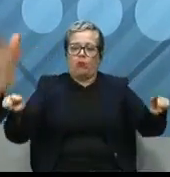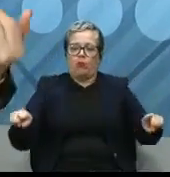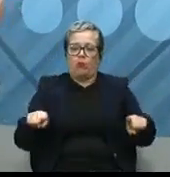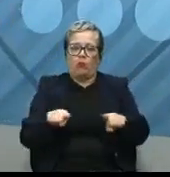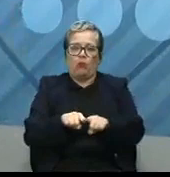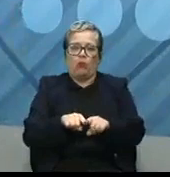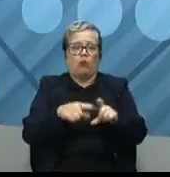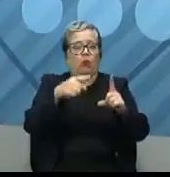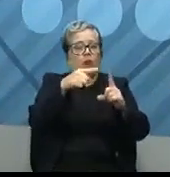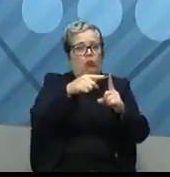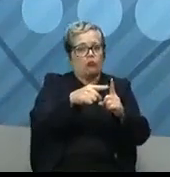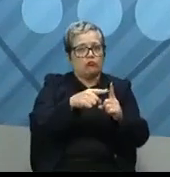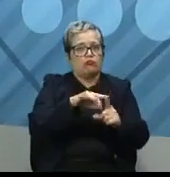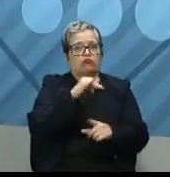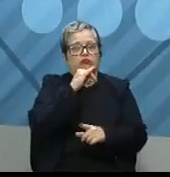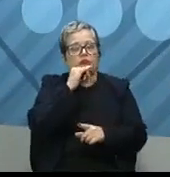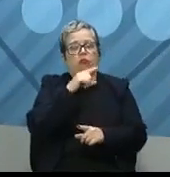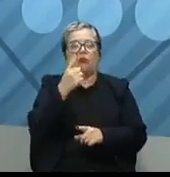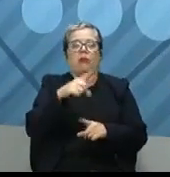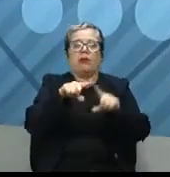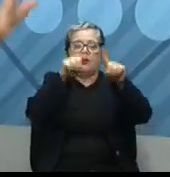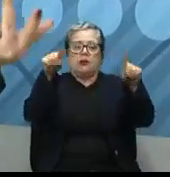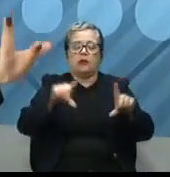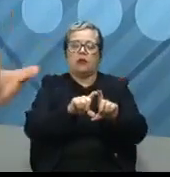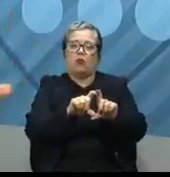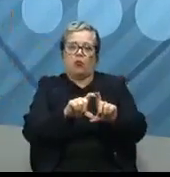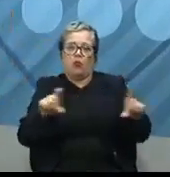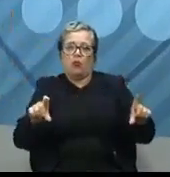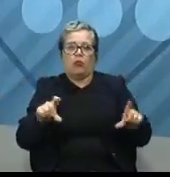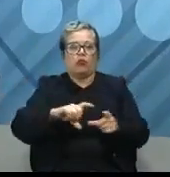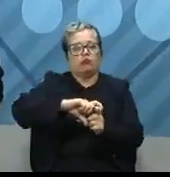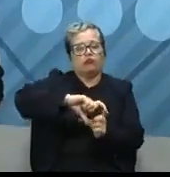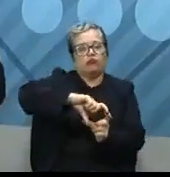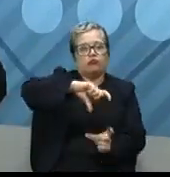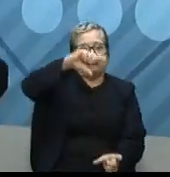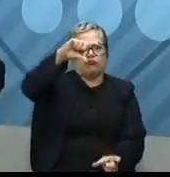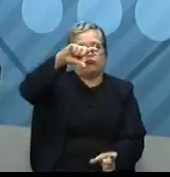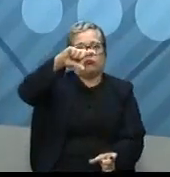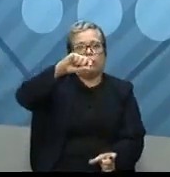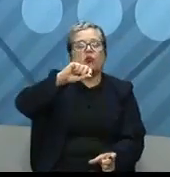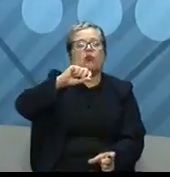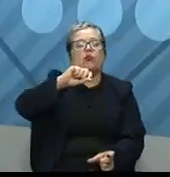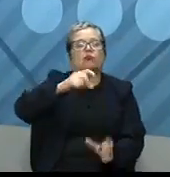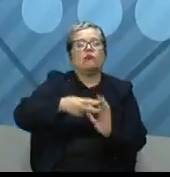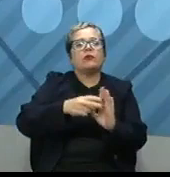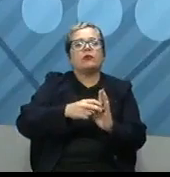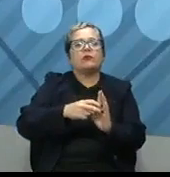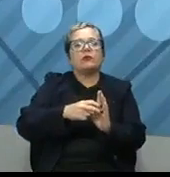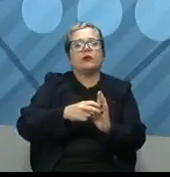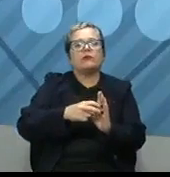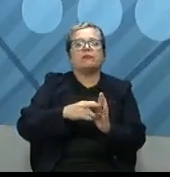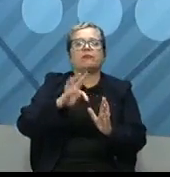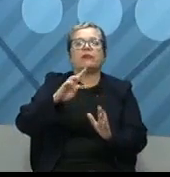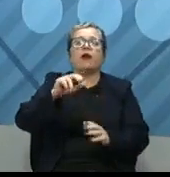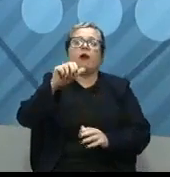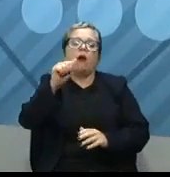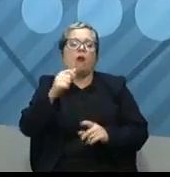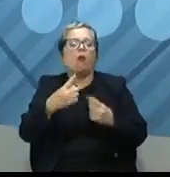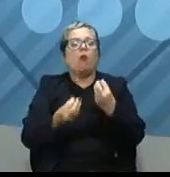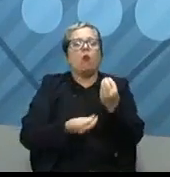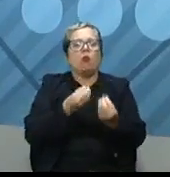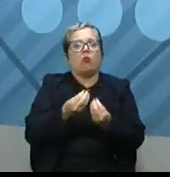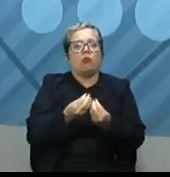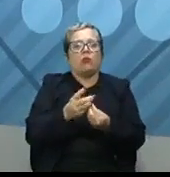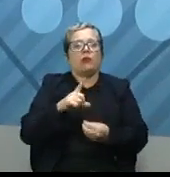alguns tipos, como por exemplo, uma matriz linha, uma matriz coluna. O que é uma matriz transposta? Como que eu tenho aí